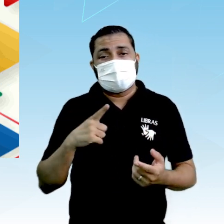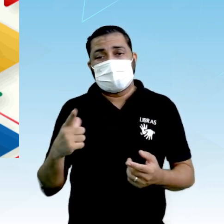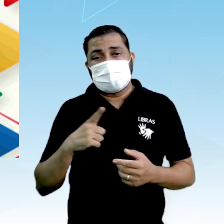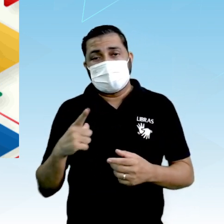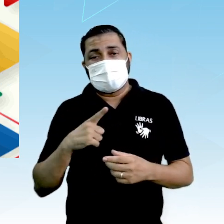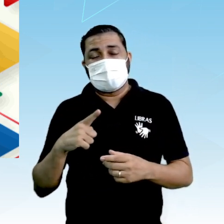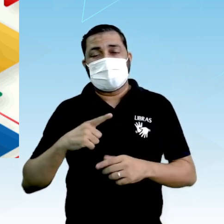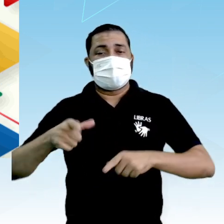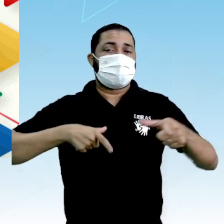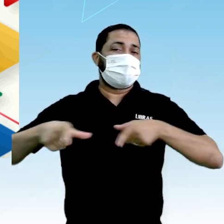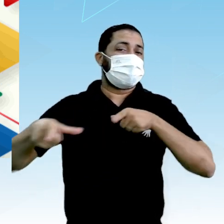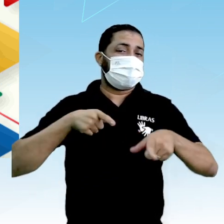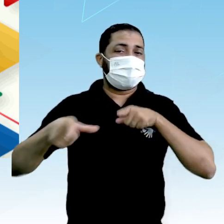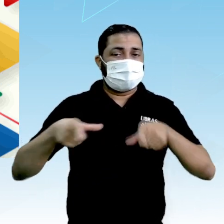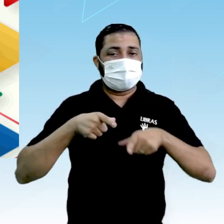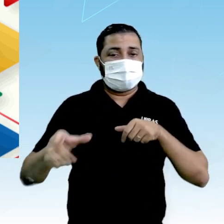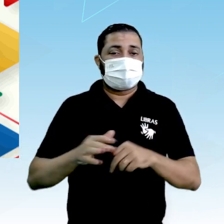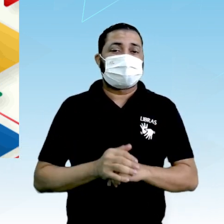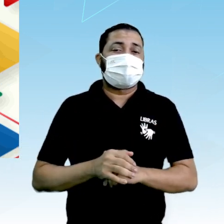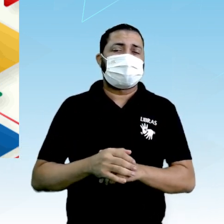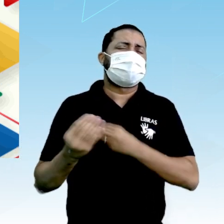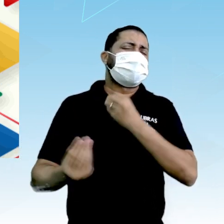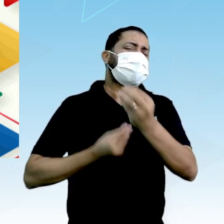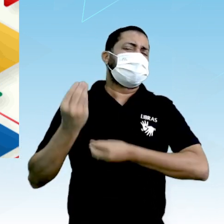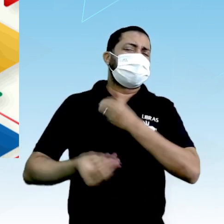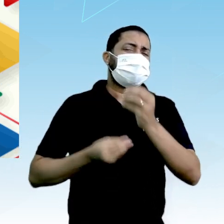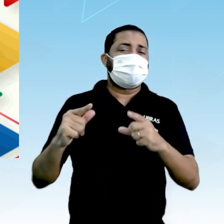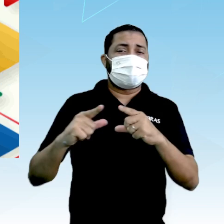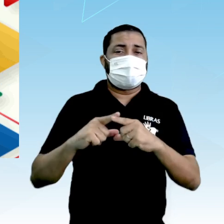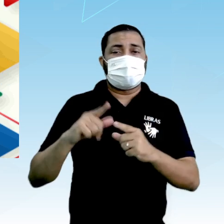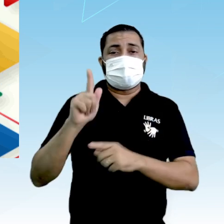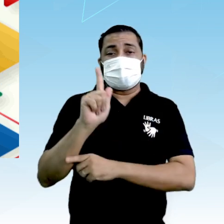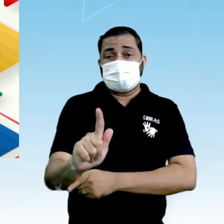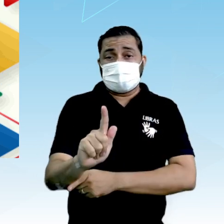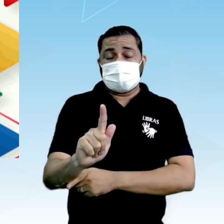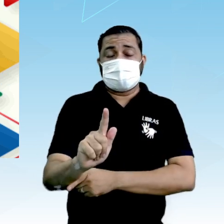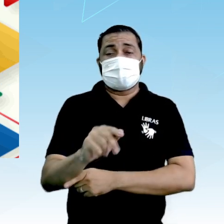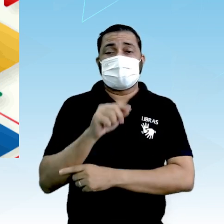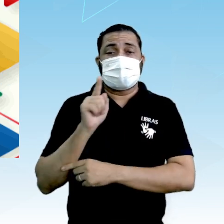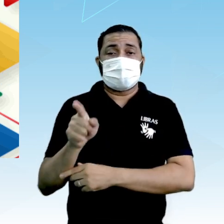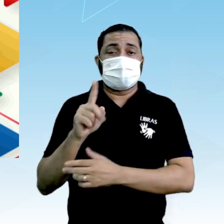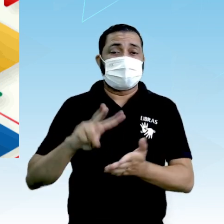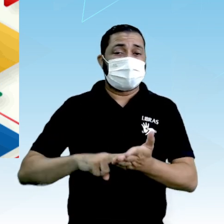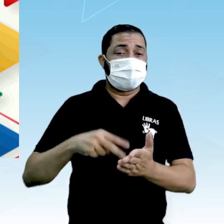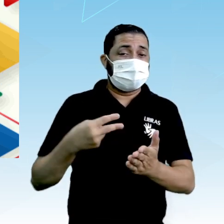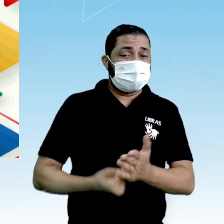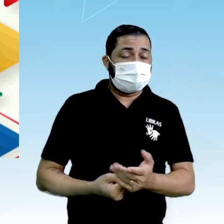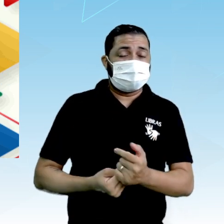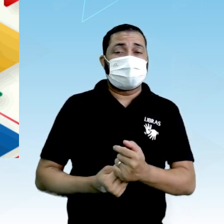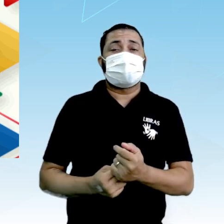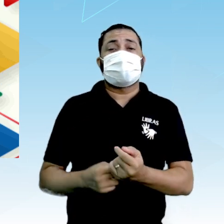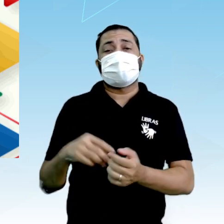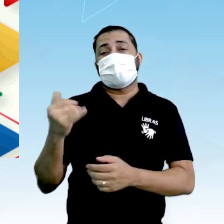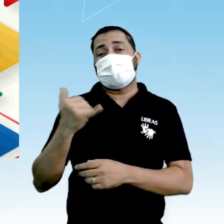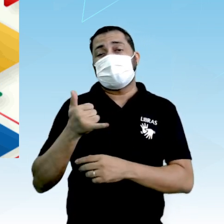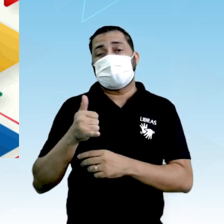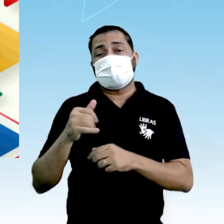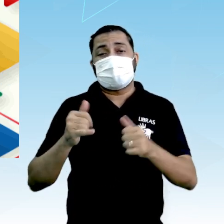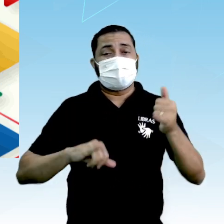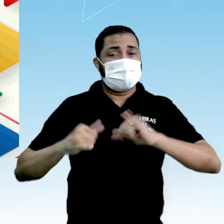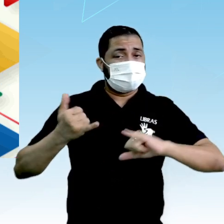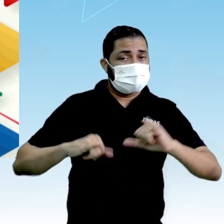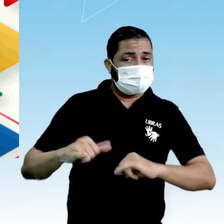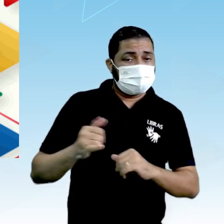atrelada ao trabalho, tá certo? Como é que o ΔG ele se traduz na eletroquímica? Ele